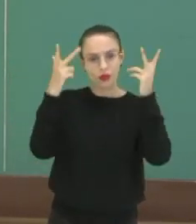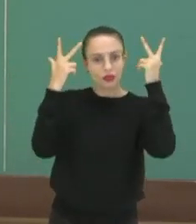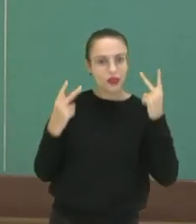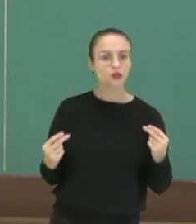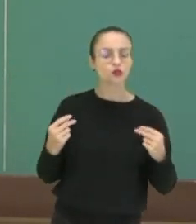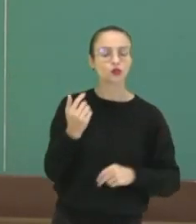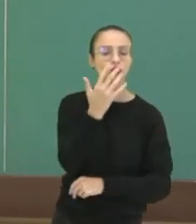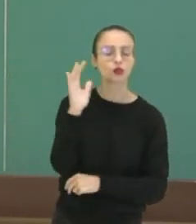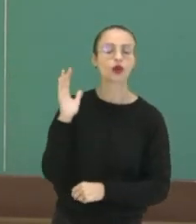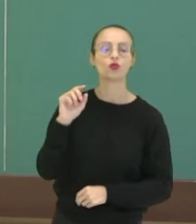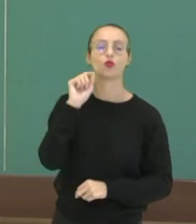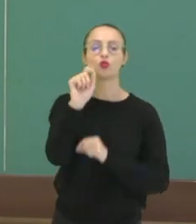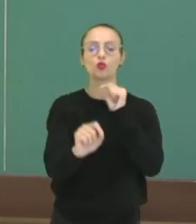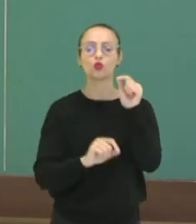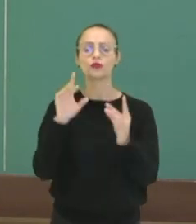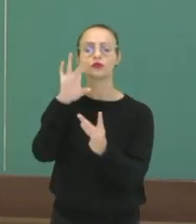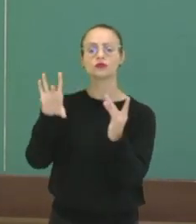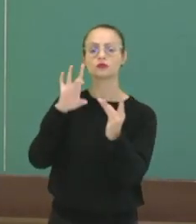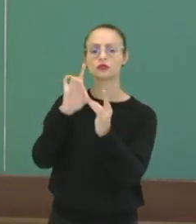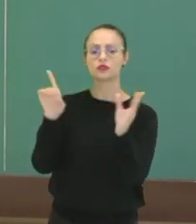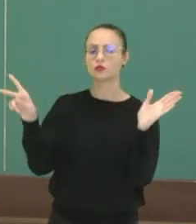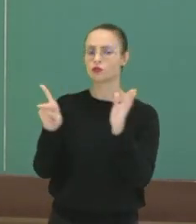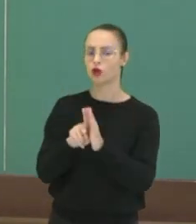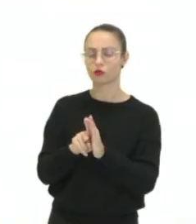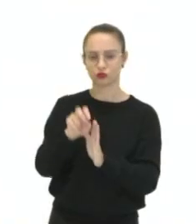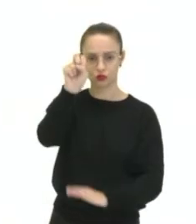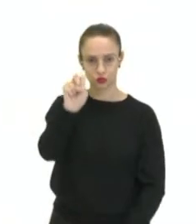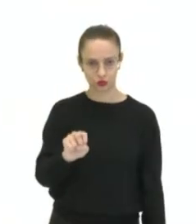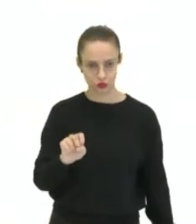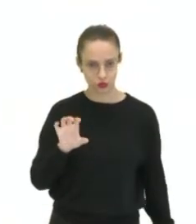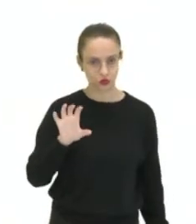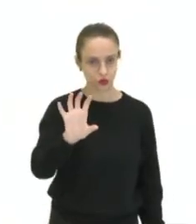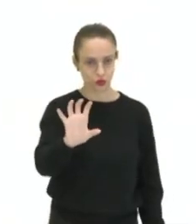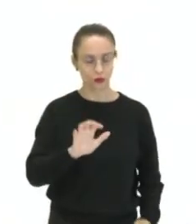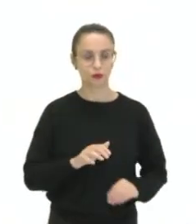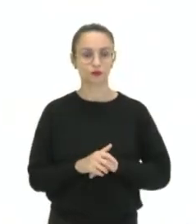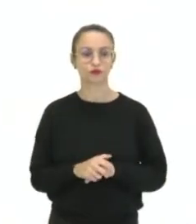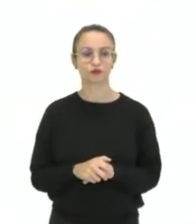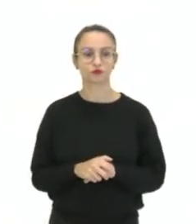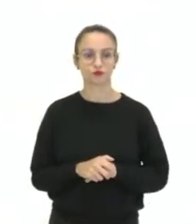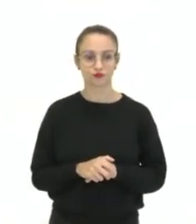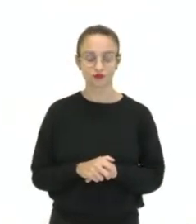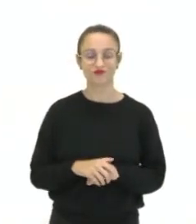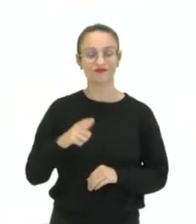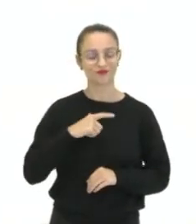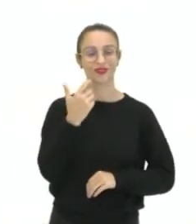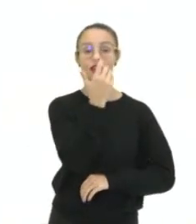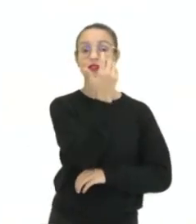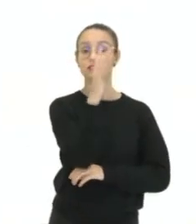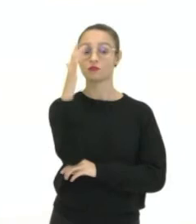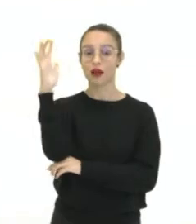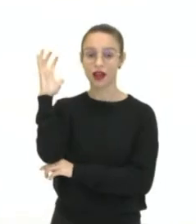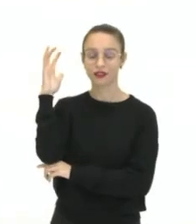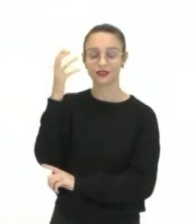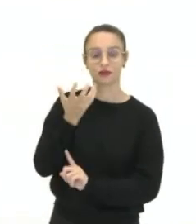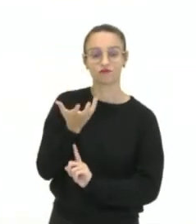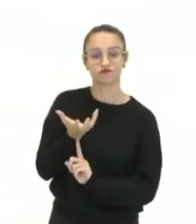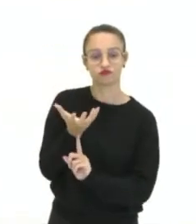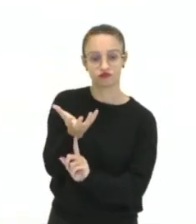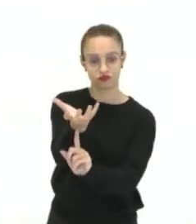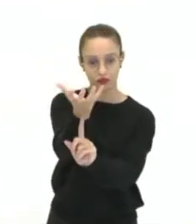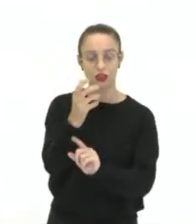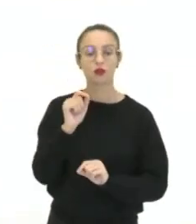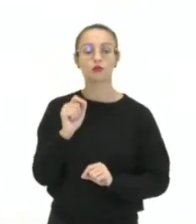nós encontramos específico da região sul? Então, nós temos a mata de araucária, que até ali, o